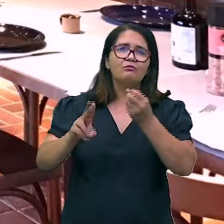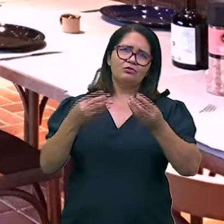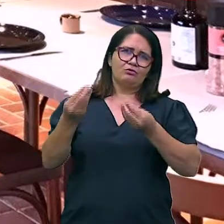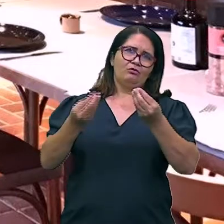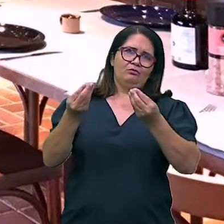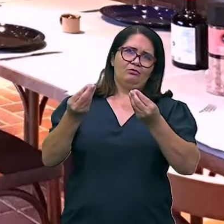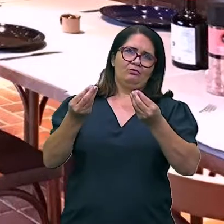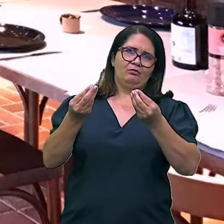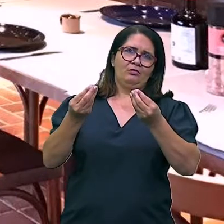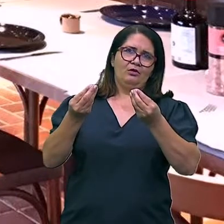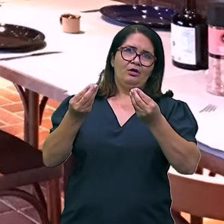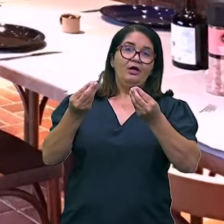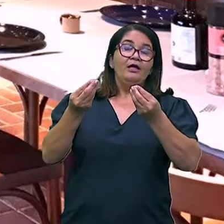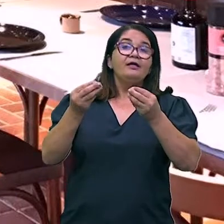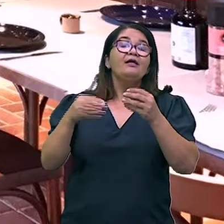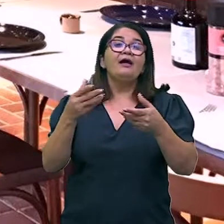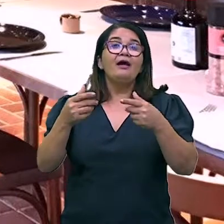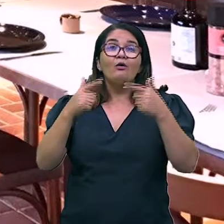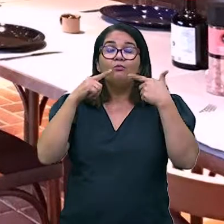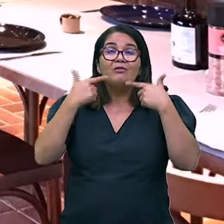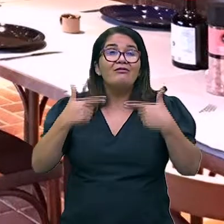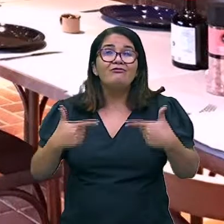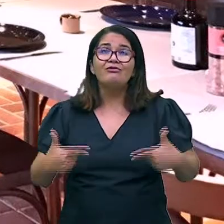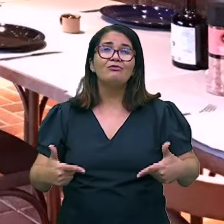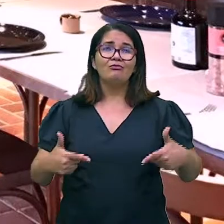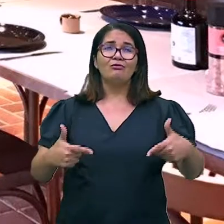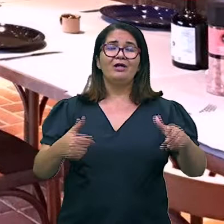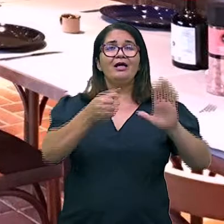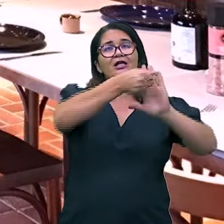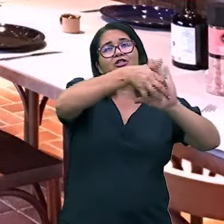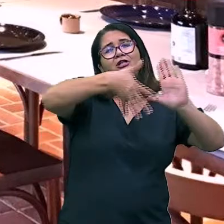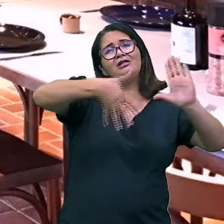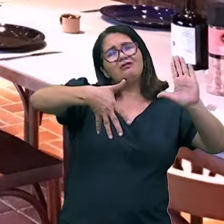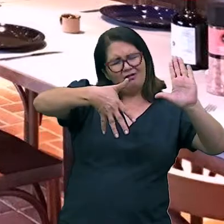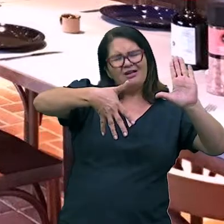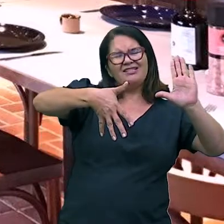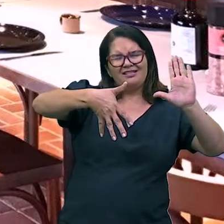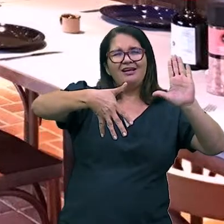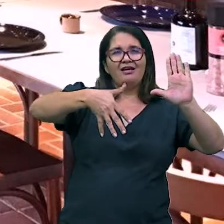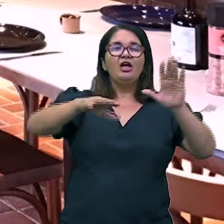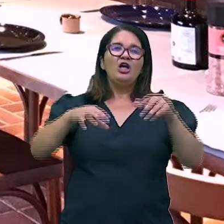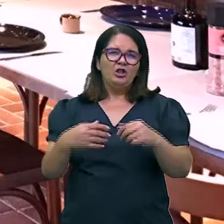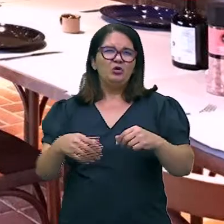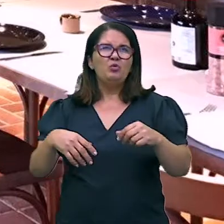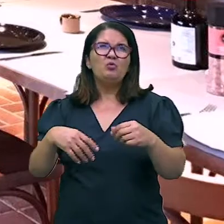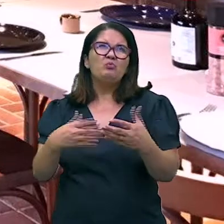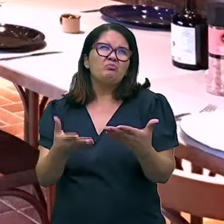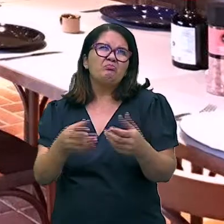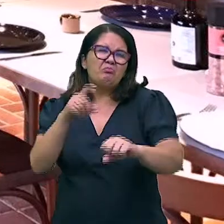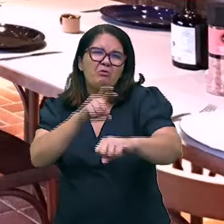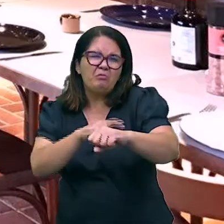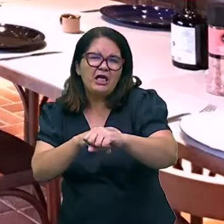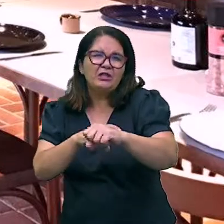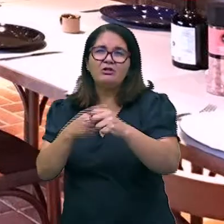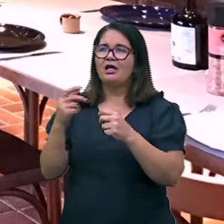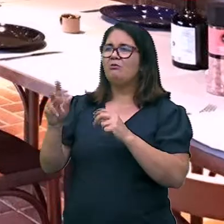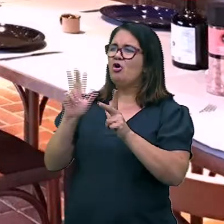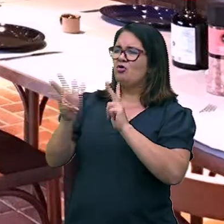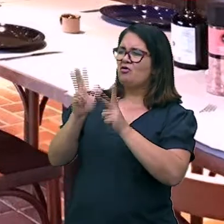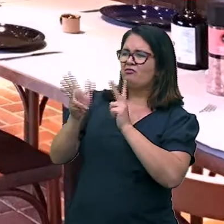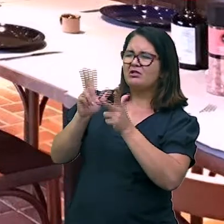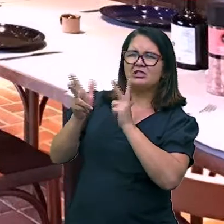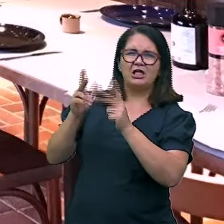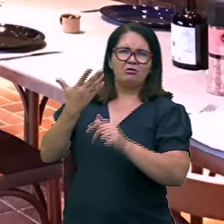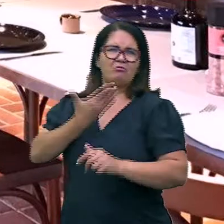linguagem no cotidiano, nos discursos informais, na nossa linguagem oral.